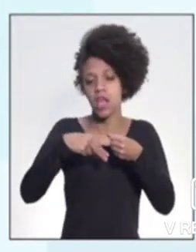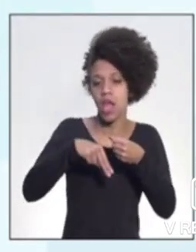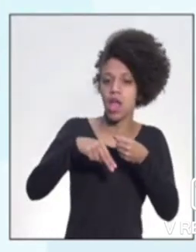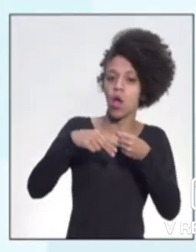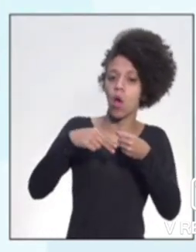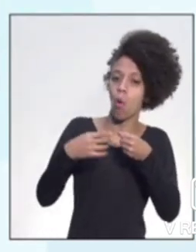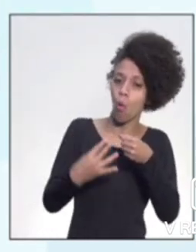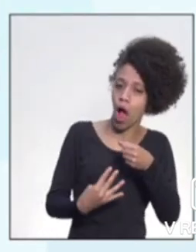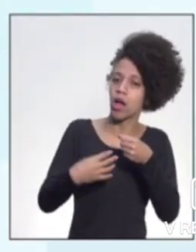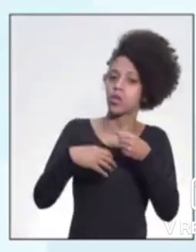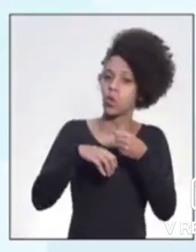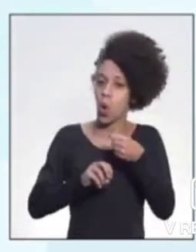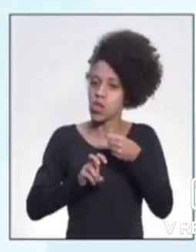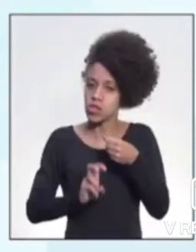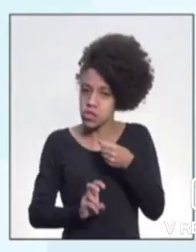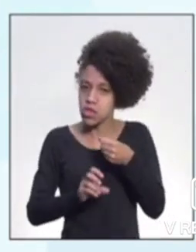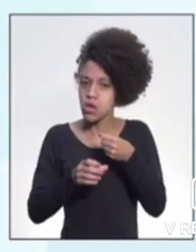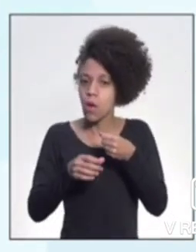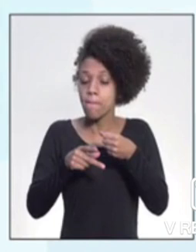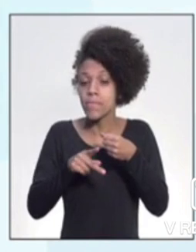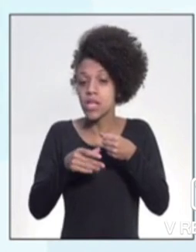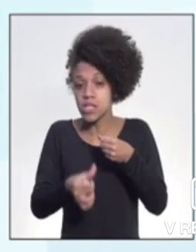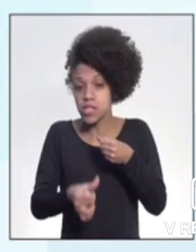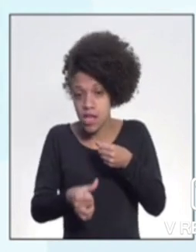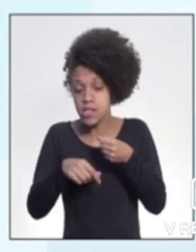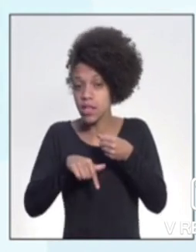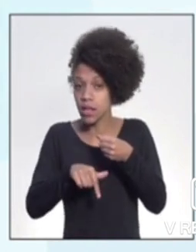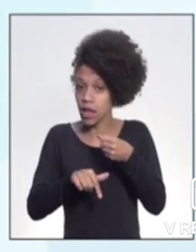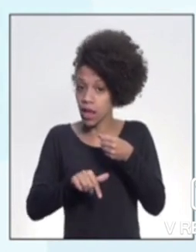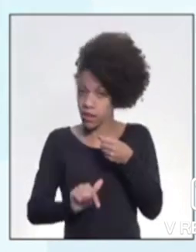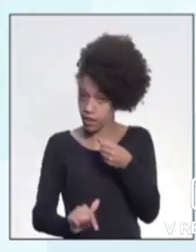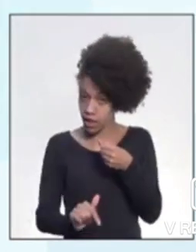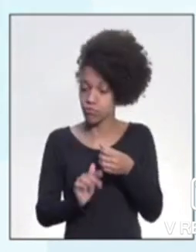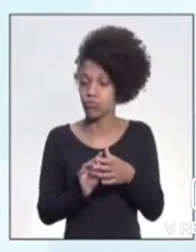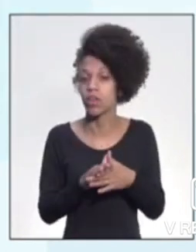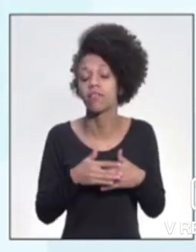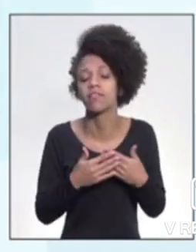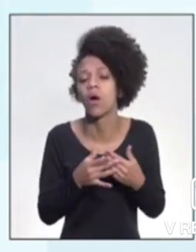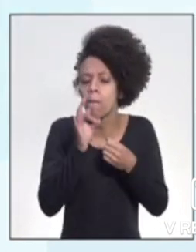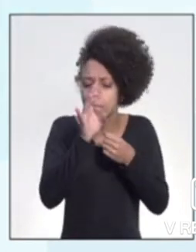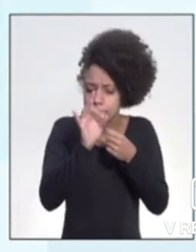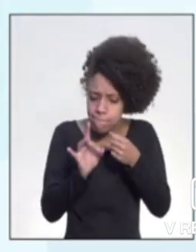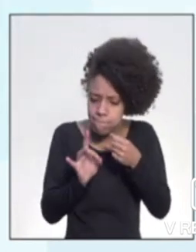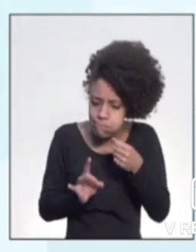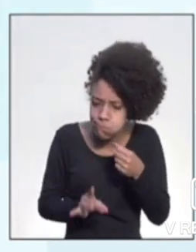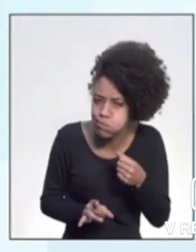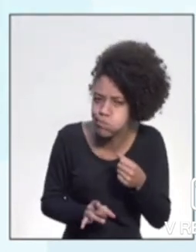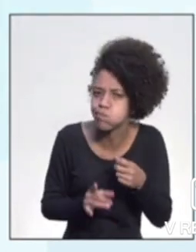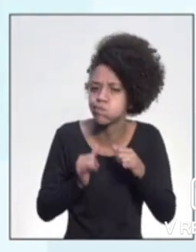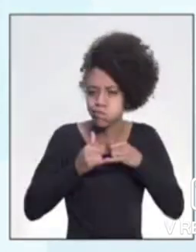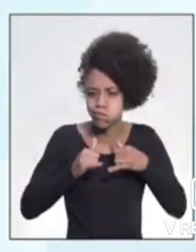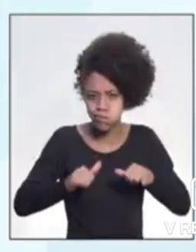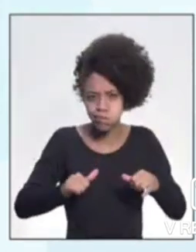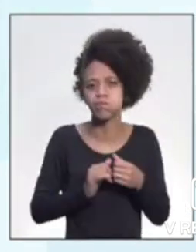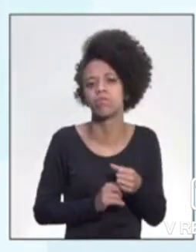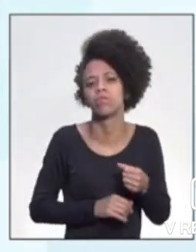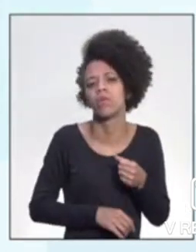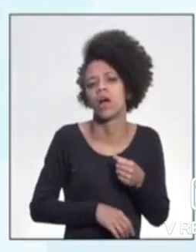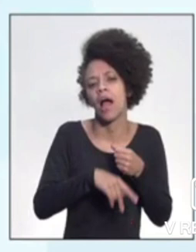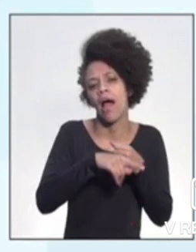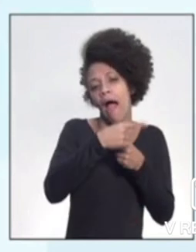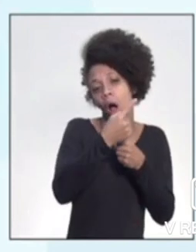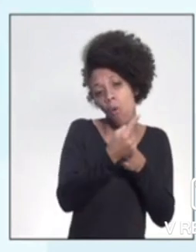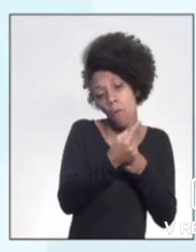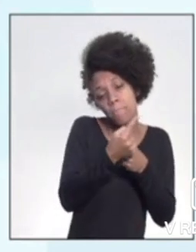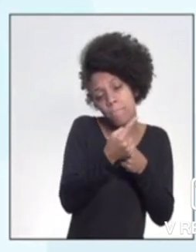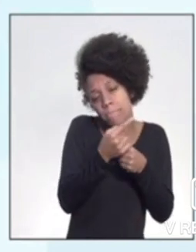diante. Sendo que cada uma delas comporta o número máximo de elétrons. Então, no nível de energia 1, camada K comporta